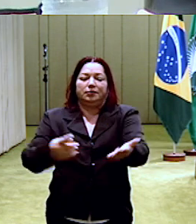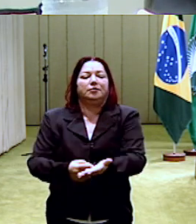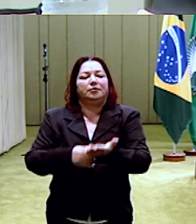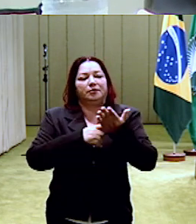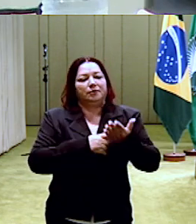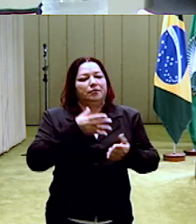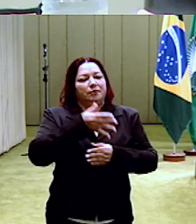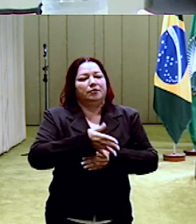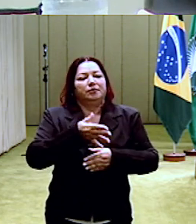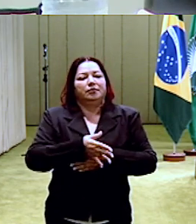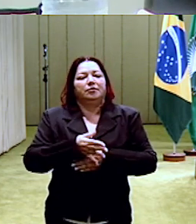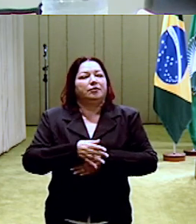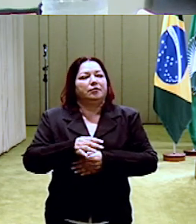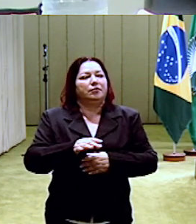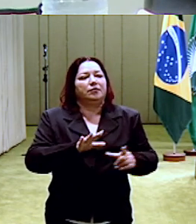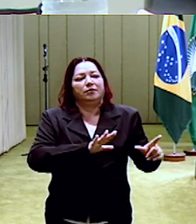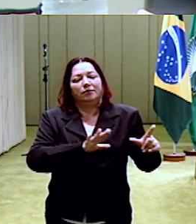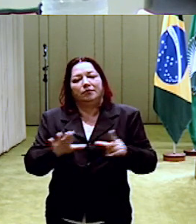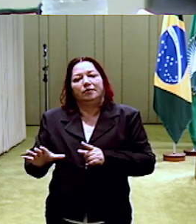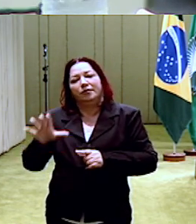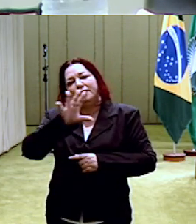desse painel da Semana da África no Brasil.